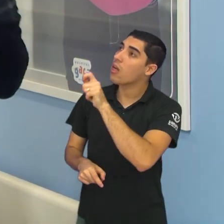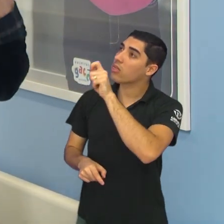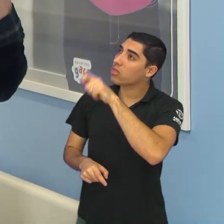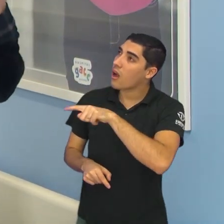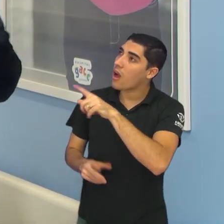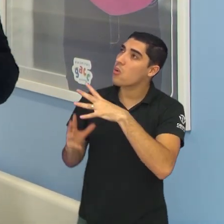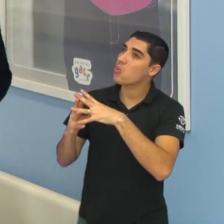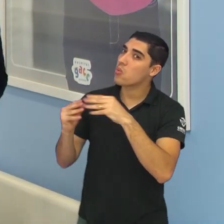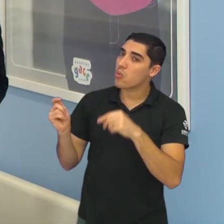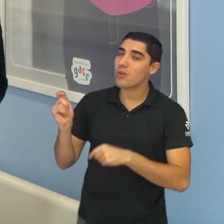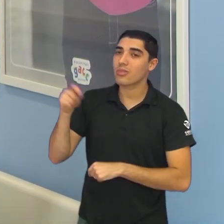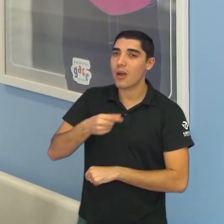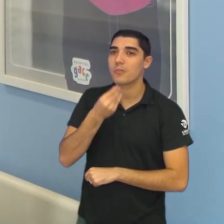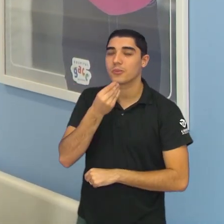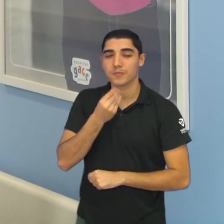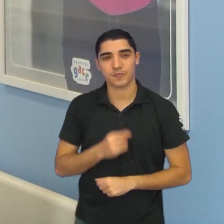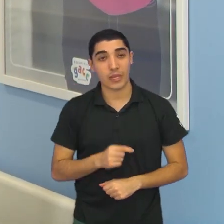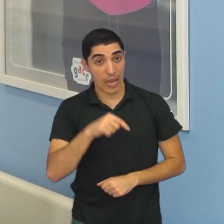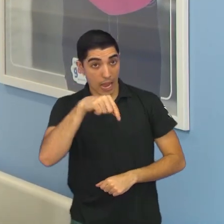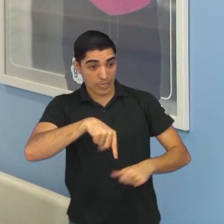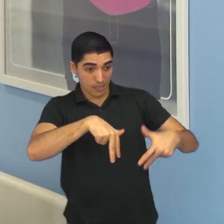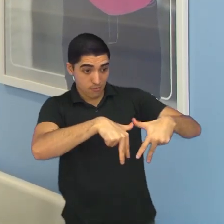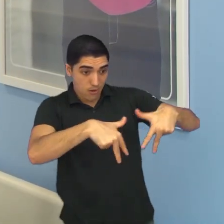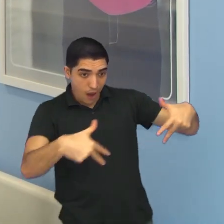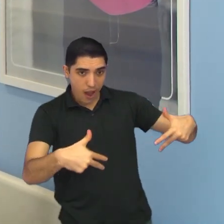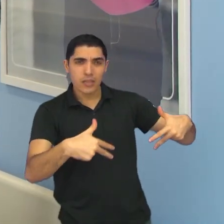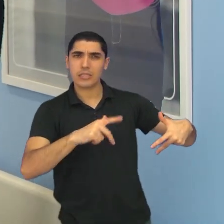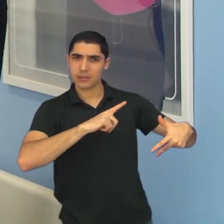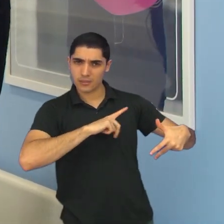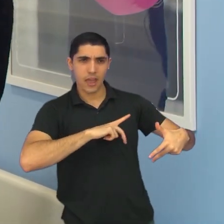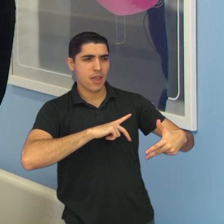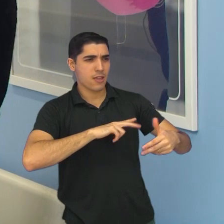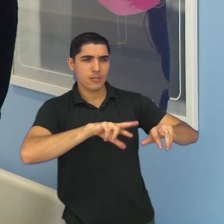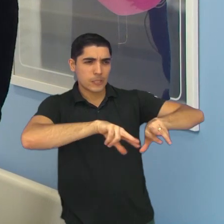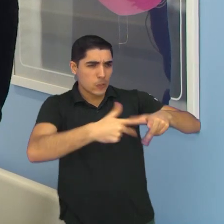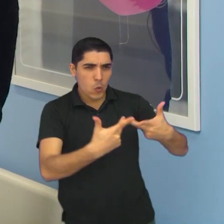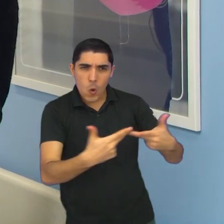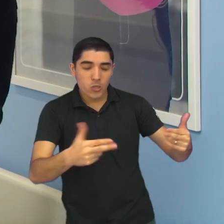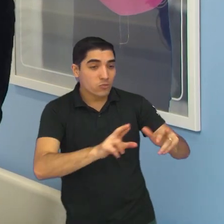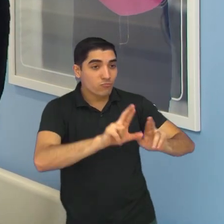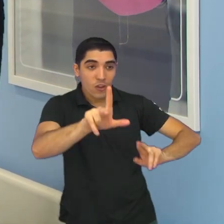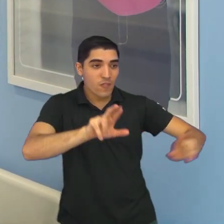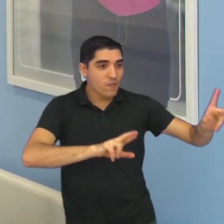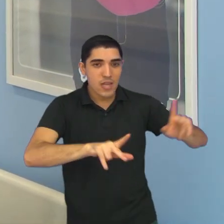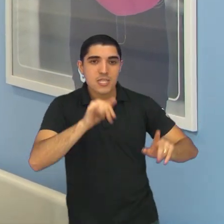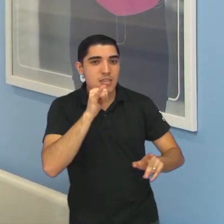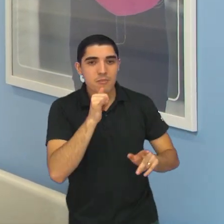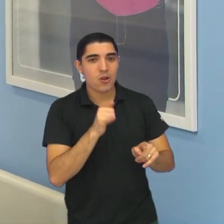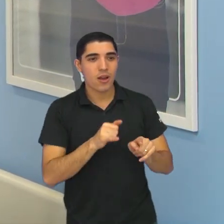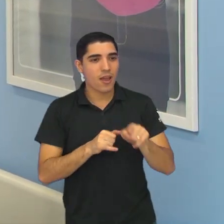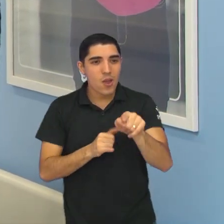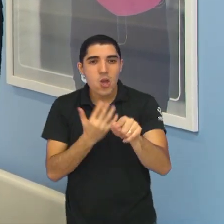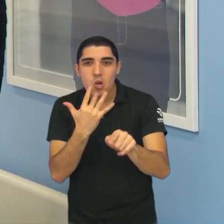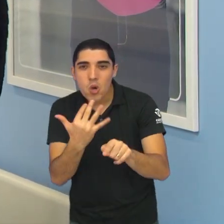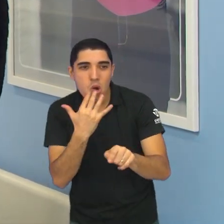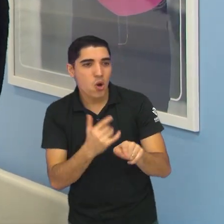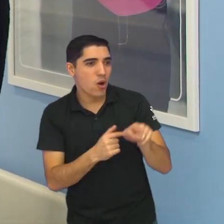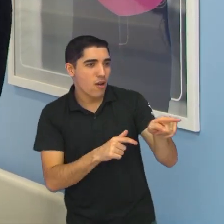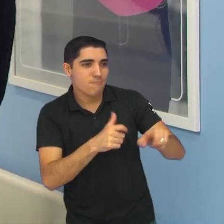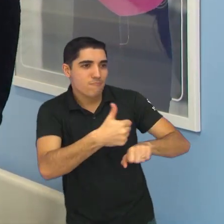esse olhar de que dá certo. O GAC tem vários diferenciais, em cada cantinho, em cada